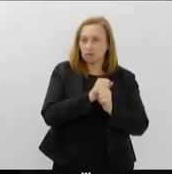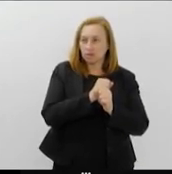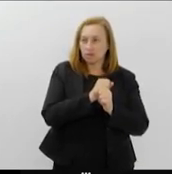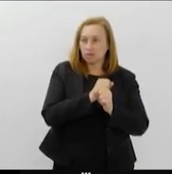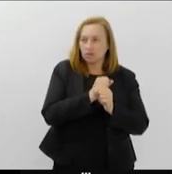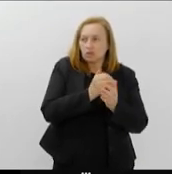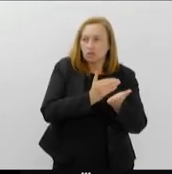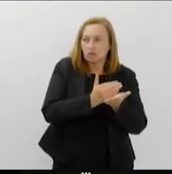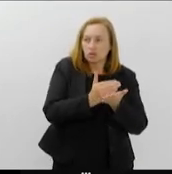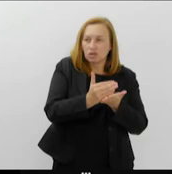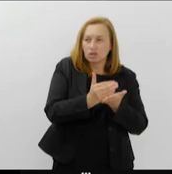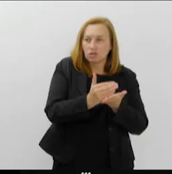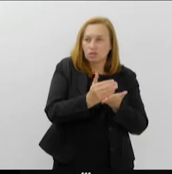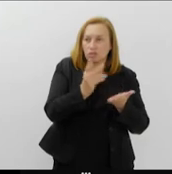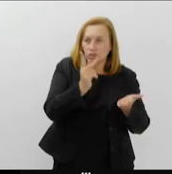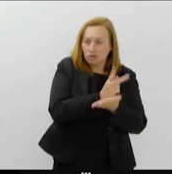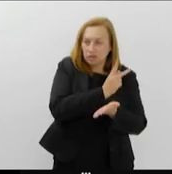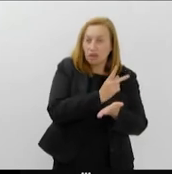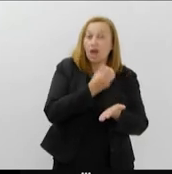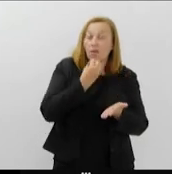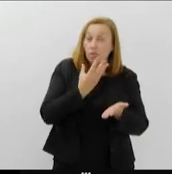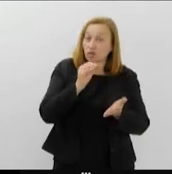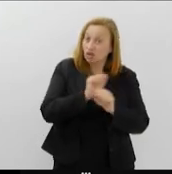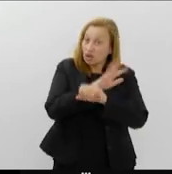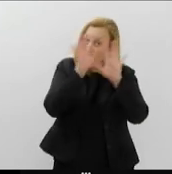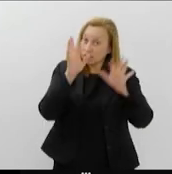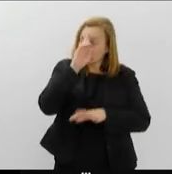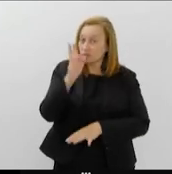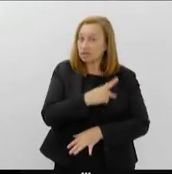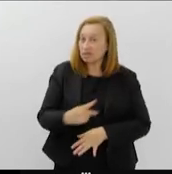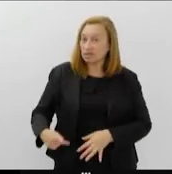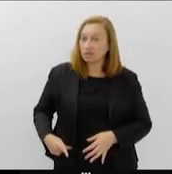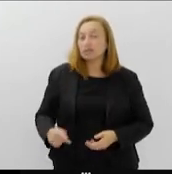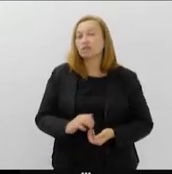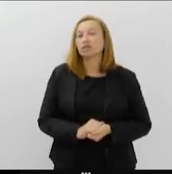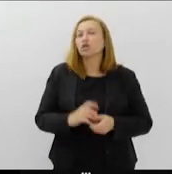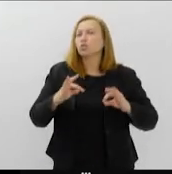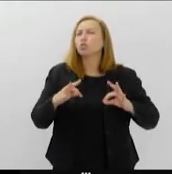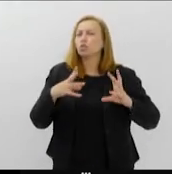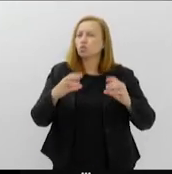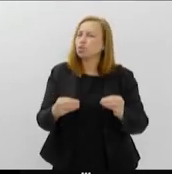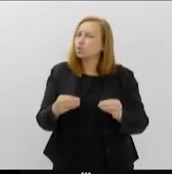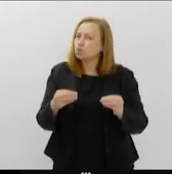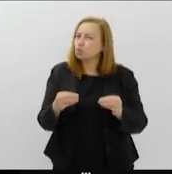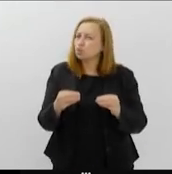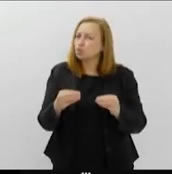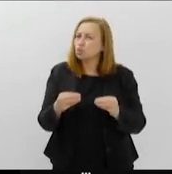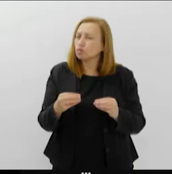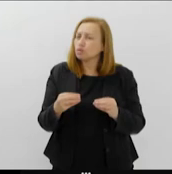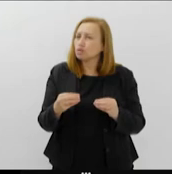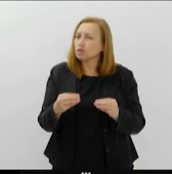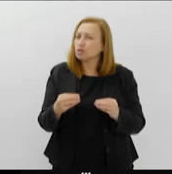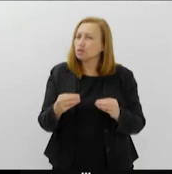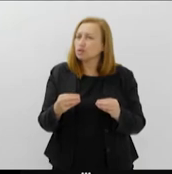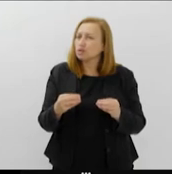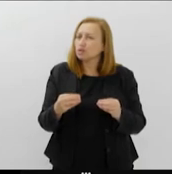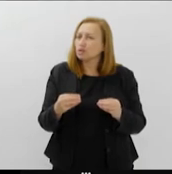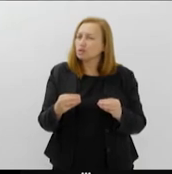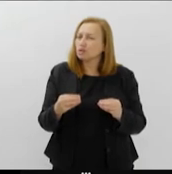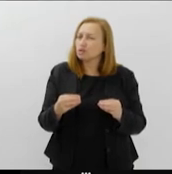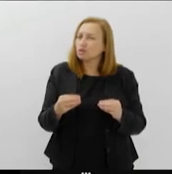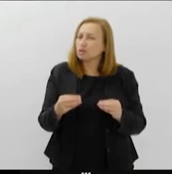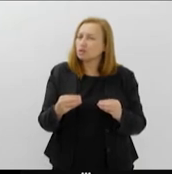infração. E é bom deixar claro, presidente, que tudo que é